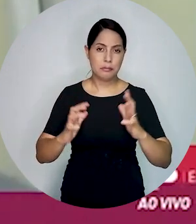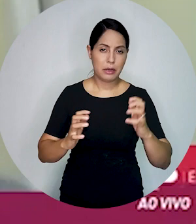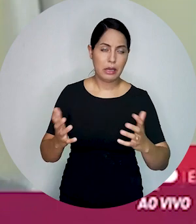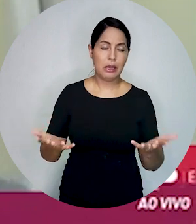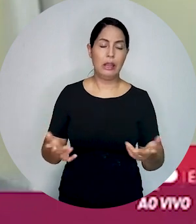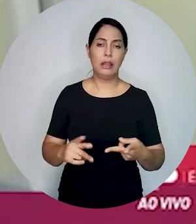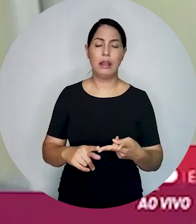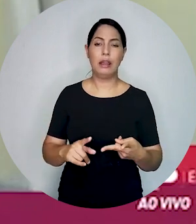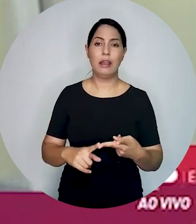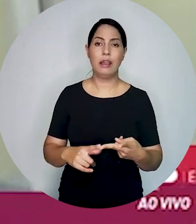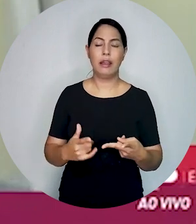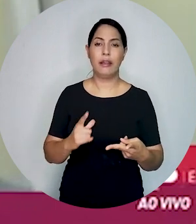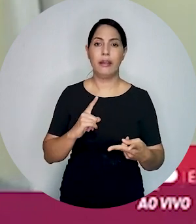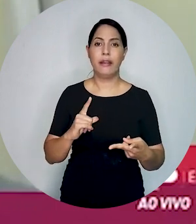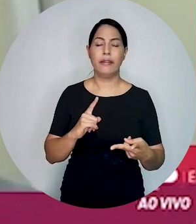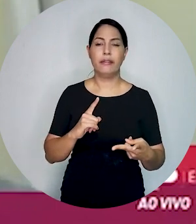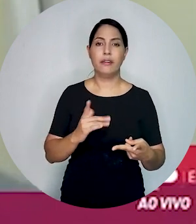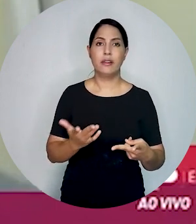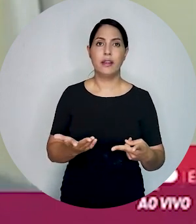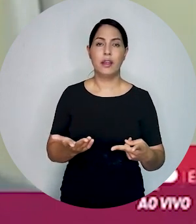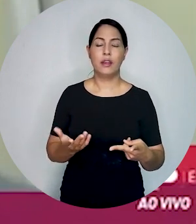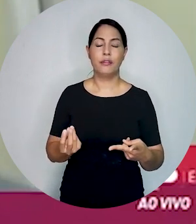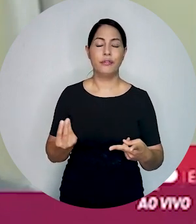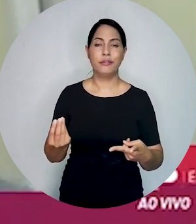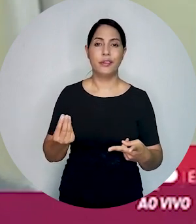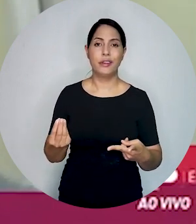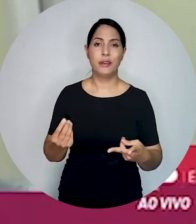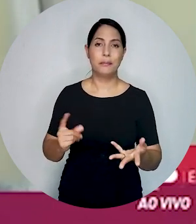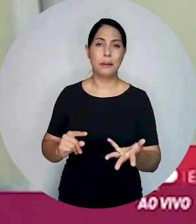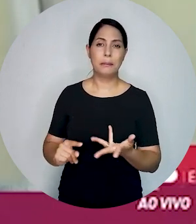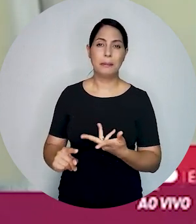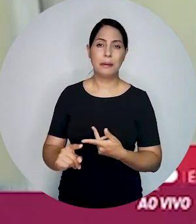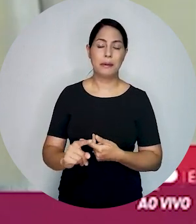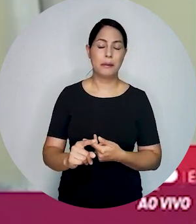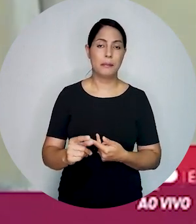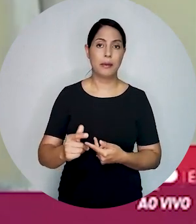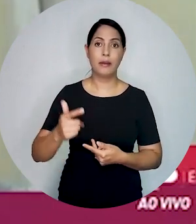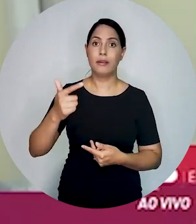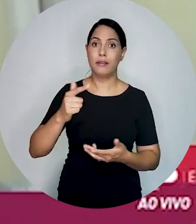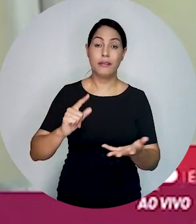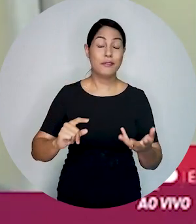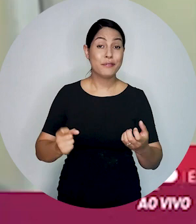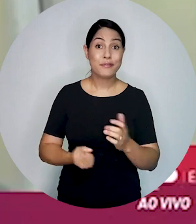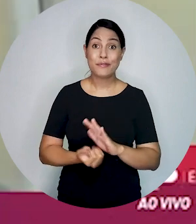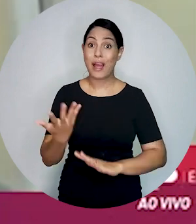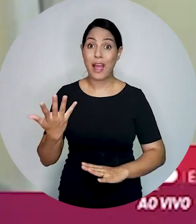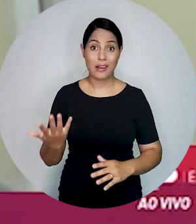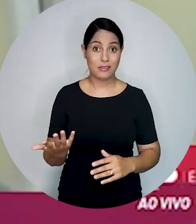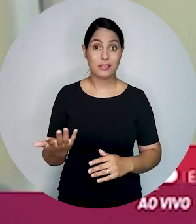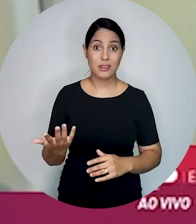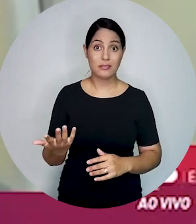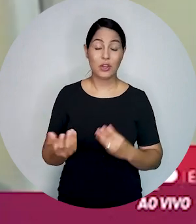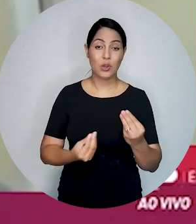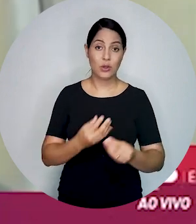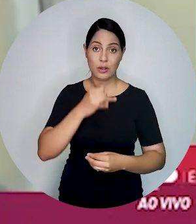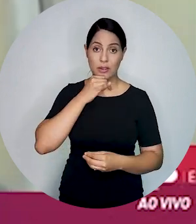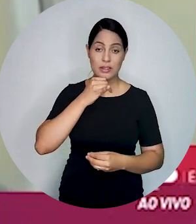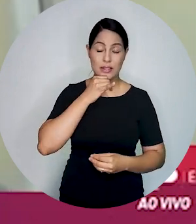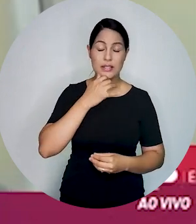as brigas, a ideia, e em vários desses casos, até mais uma vez,